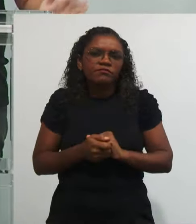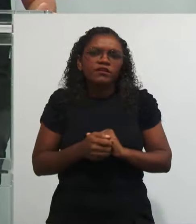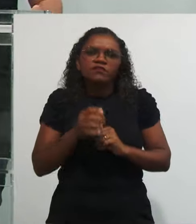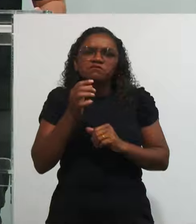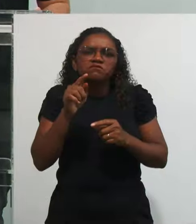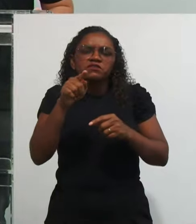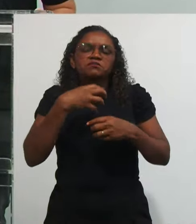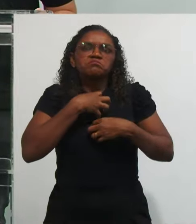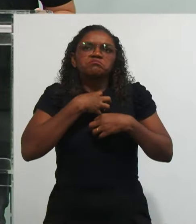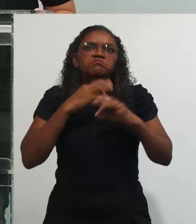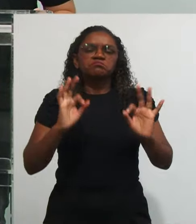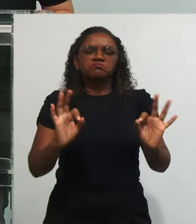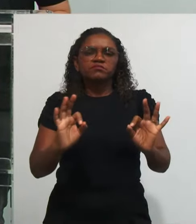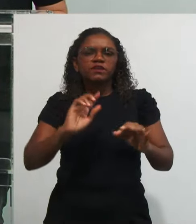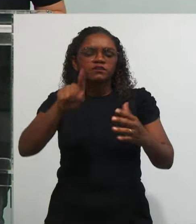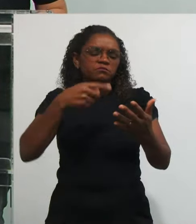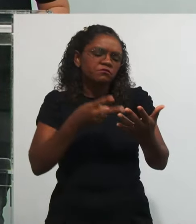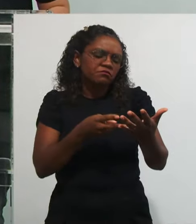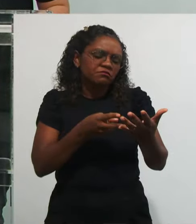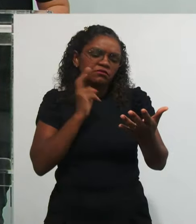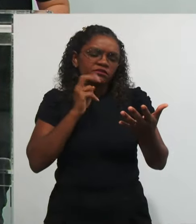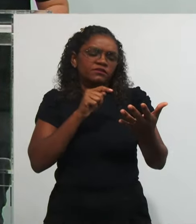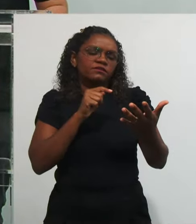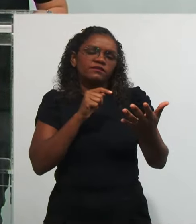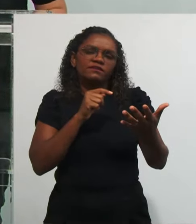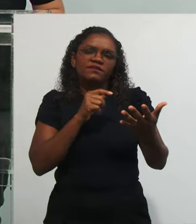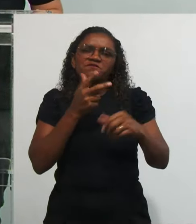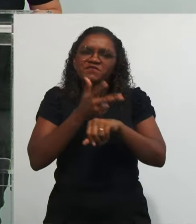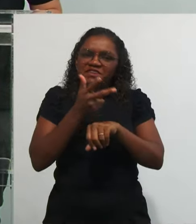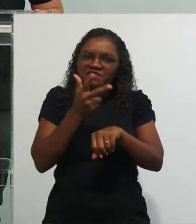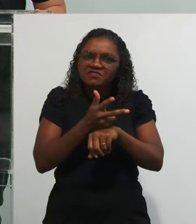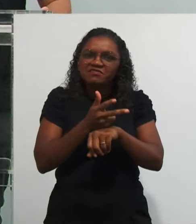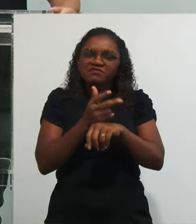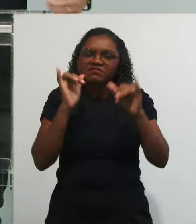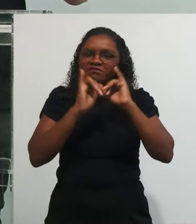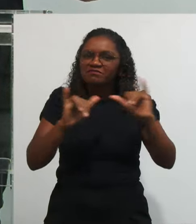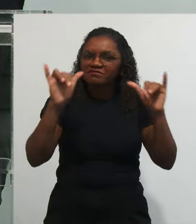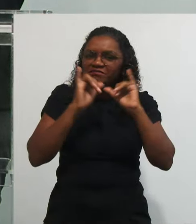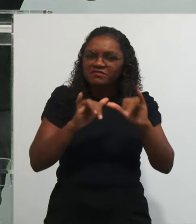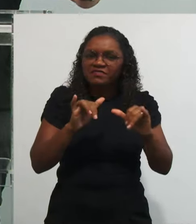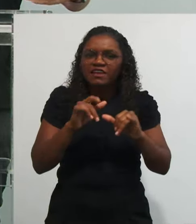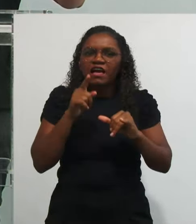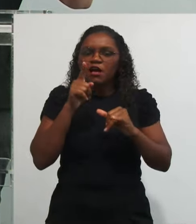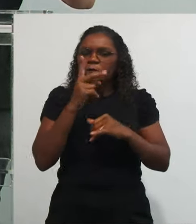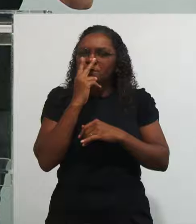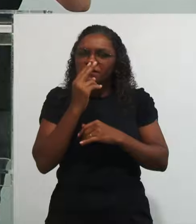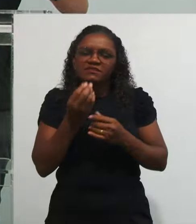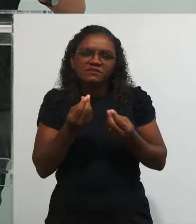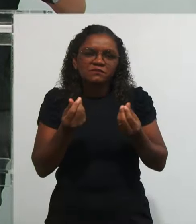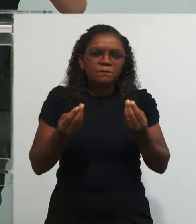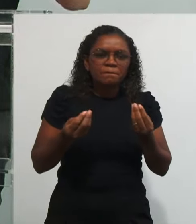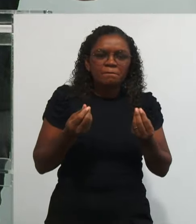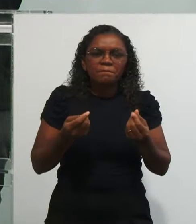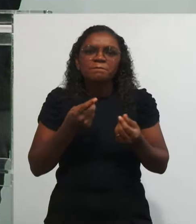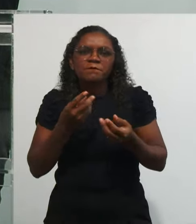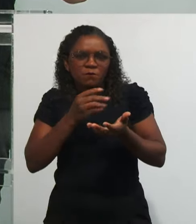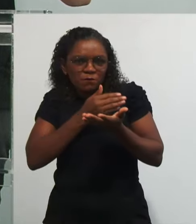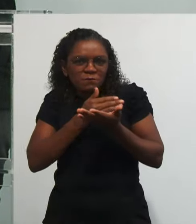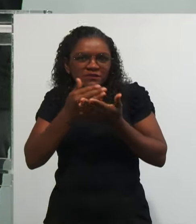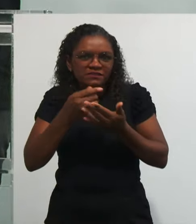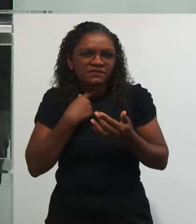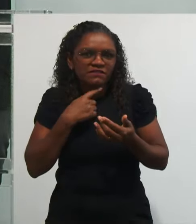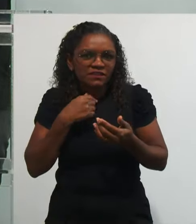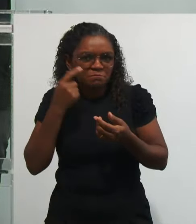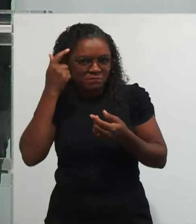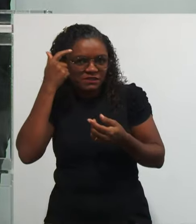tranquilo navegando na internet de repente vê um videozinho vê um anuncio Zinho E você começa a criar expectativa querer comprar